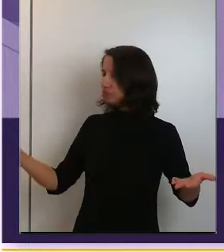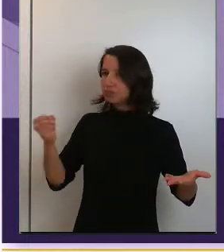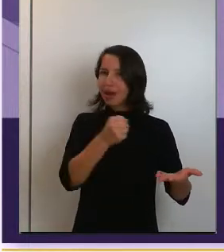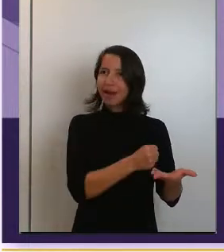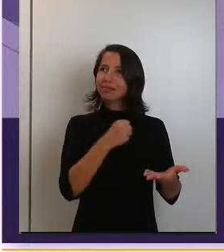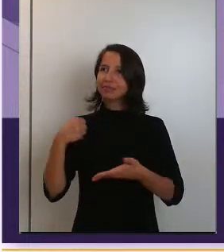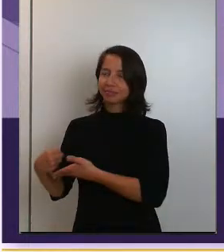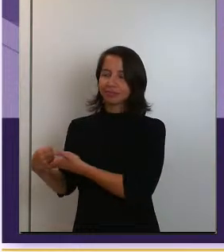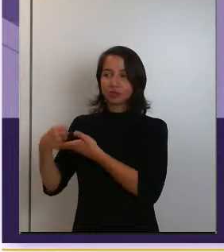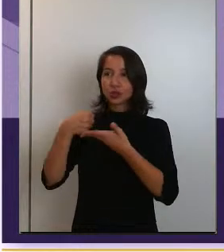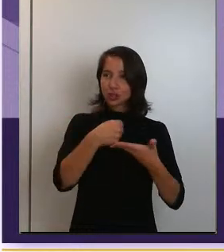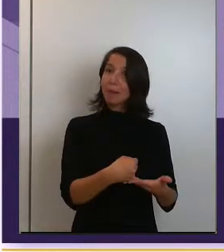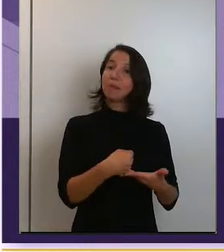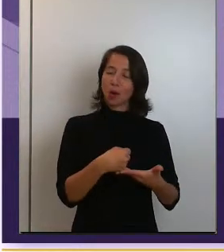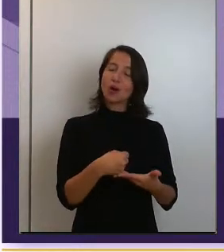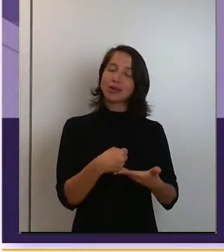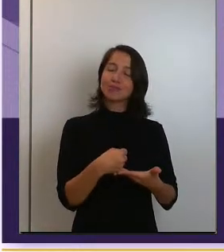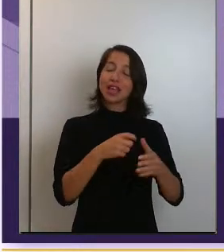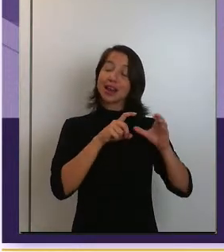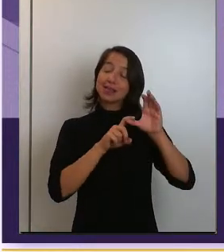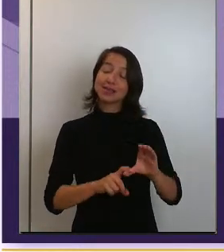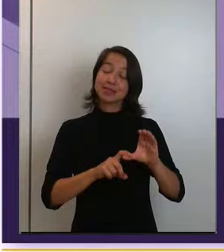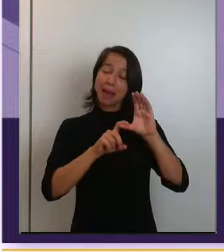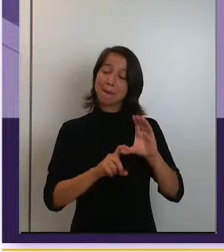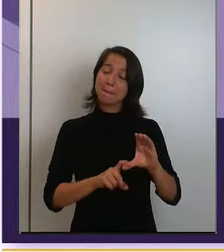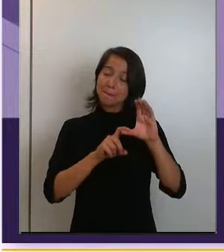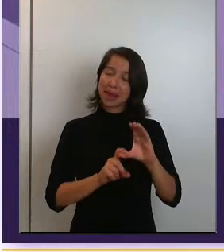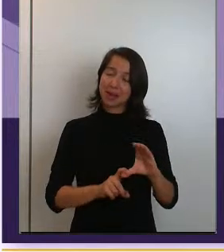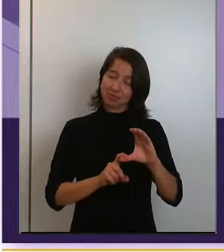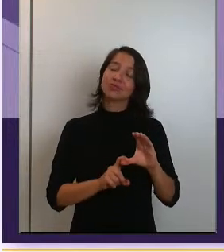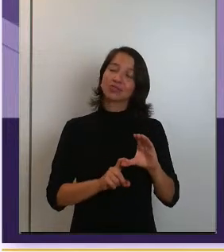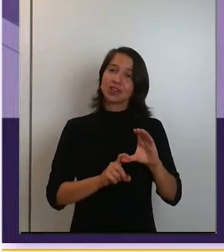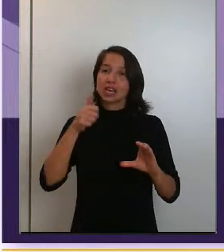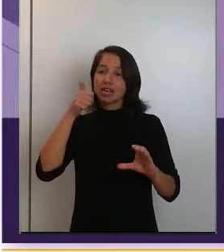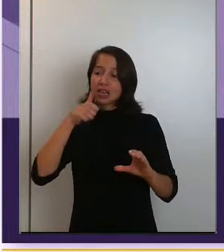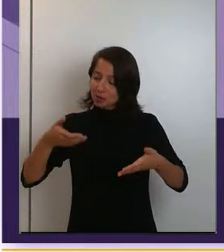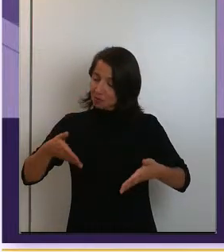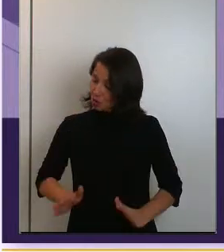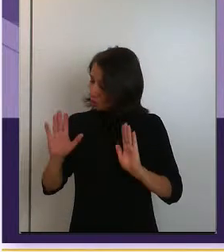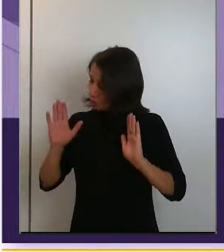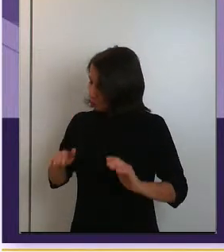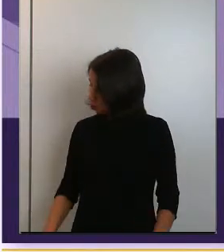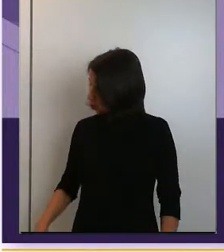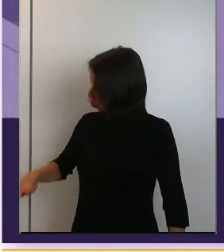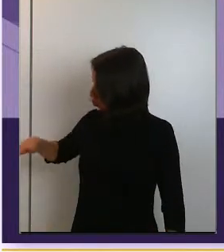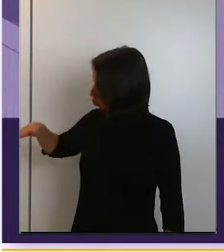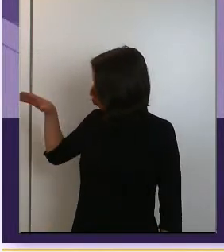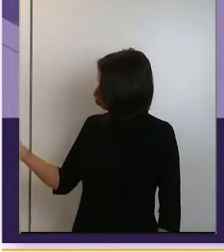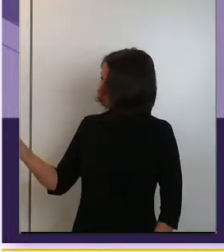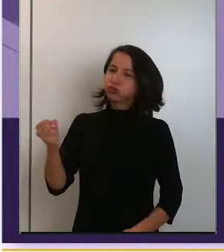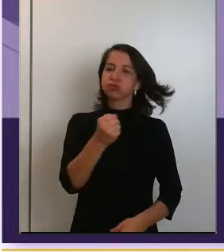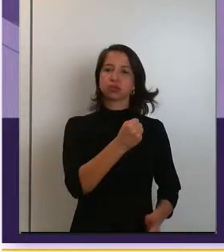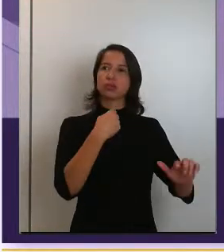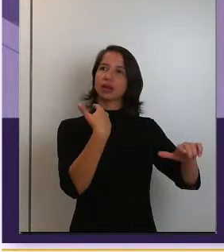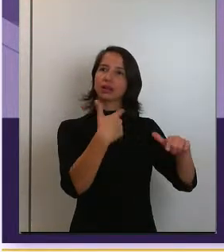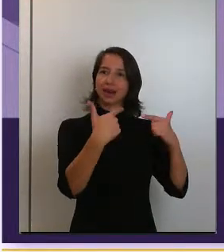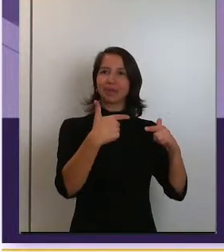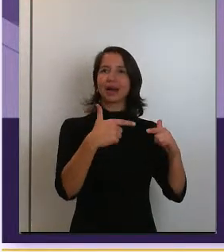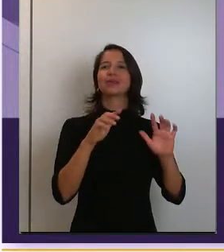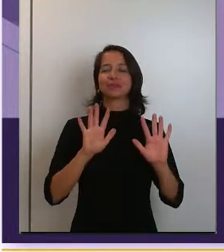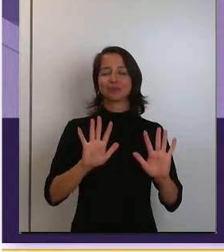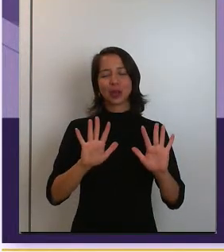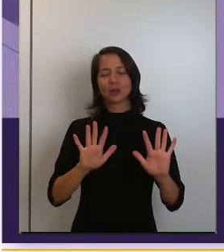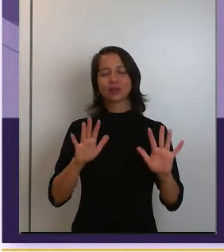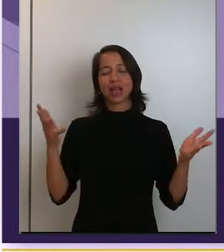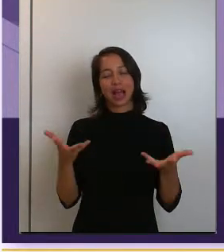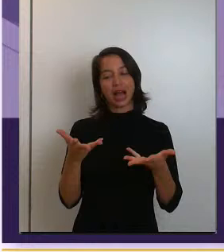apoia no trabalho reprodutivo. Ele depende do trabalho reprodutivo. Passada essa pequena introdução, eu acho que a gente precisa agora trabalhar